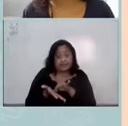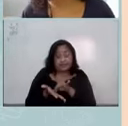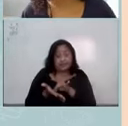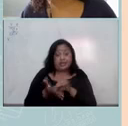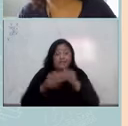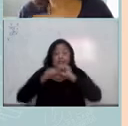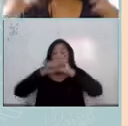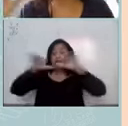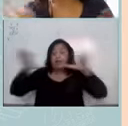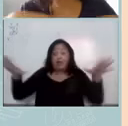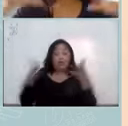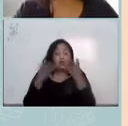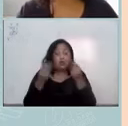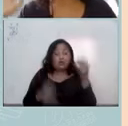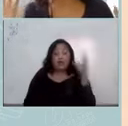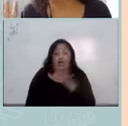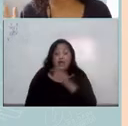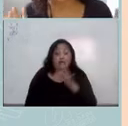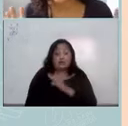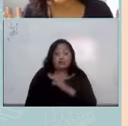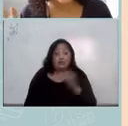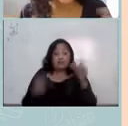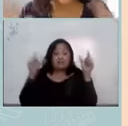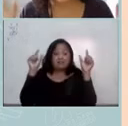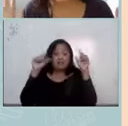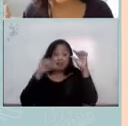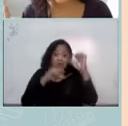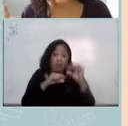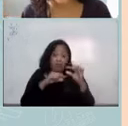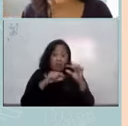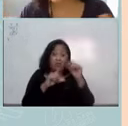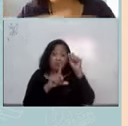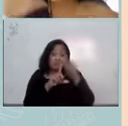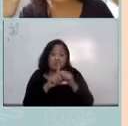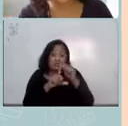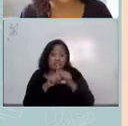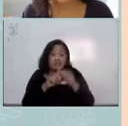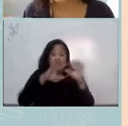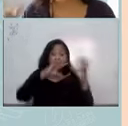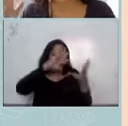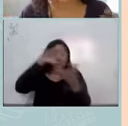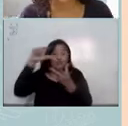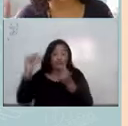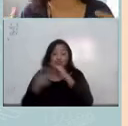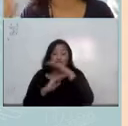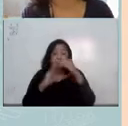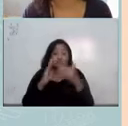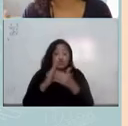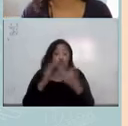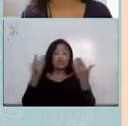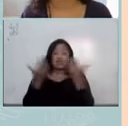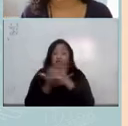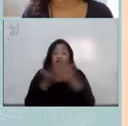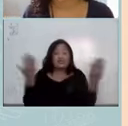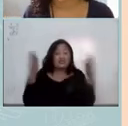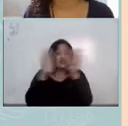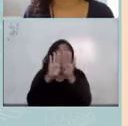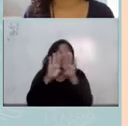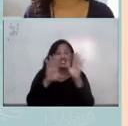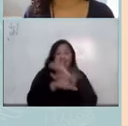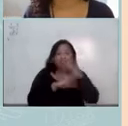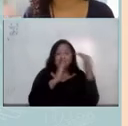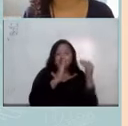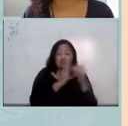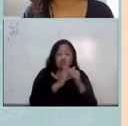muito rápido, e aí em poucos meses já estava aí o mundo todo com casos, e aí começou aquela coisa de fechar tudo, e aí foi quando